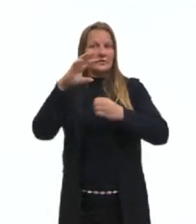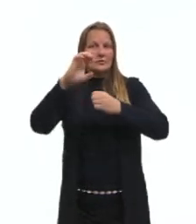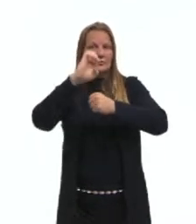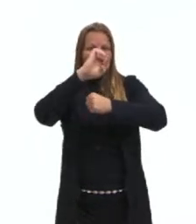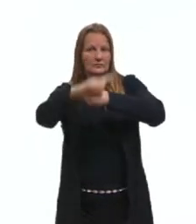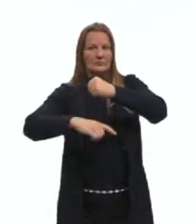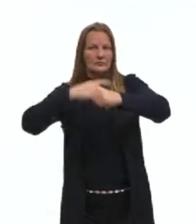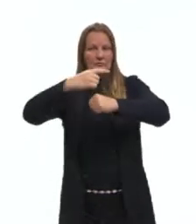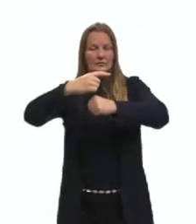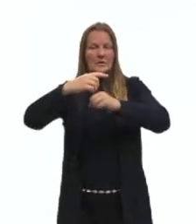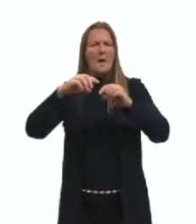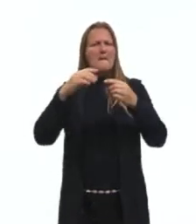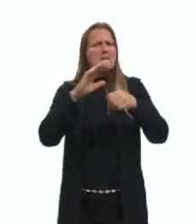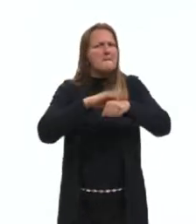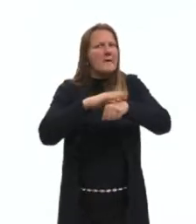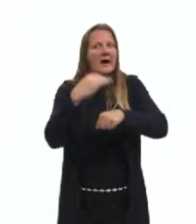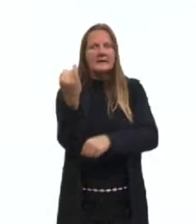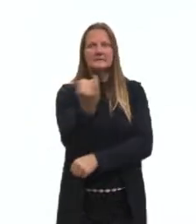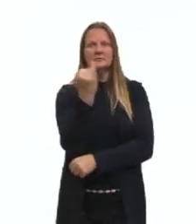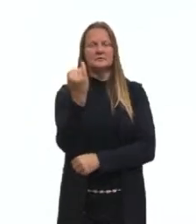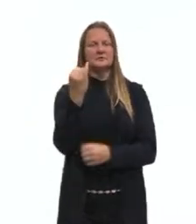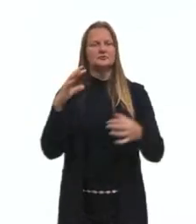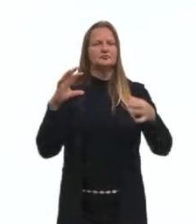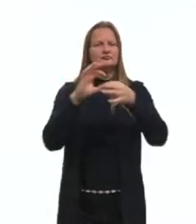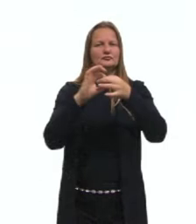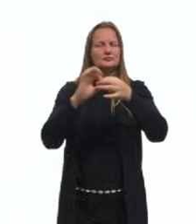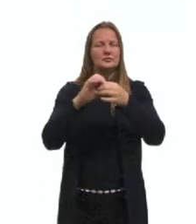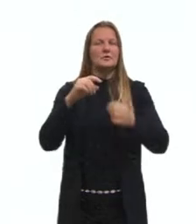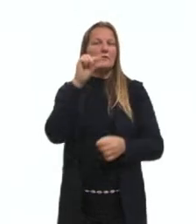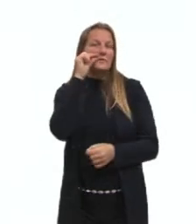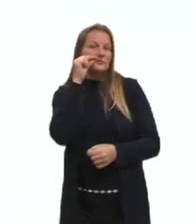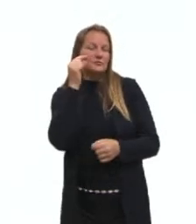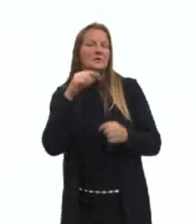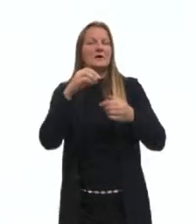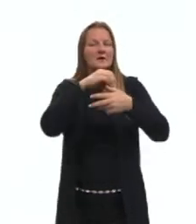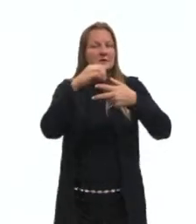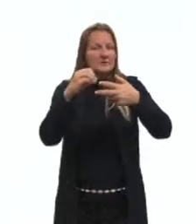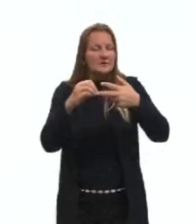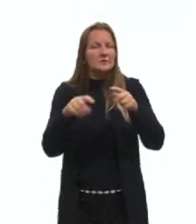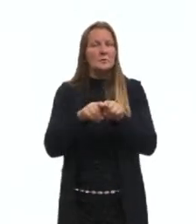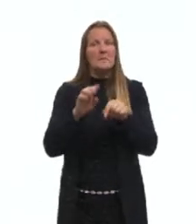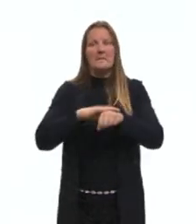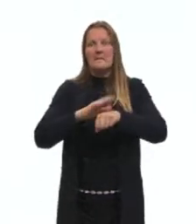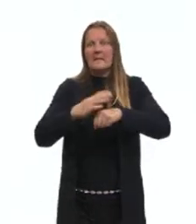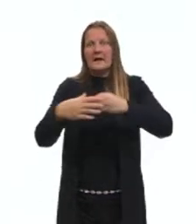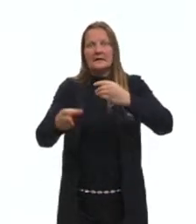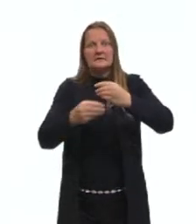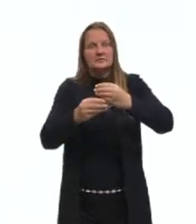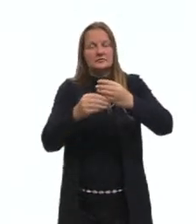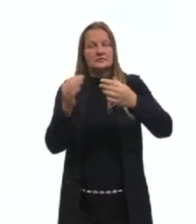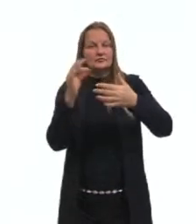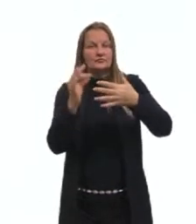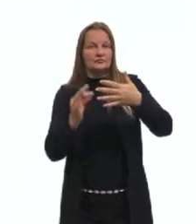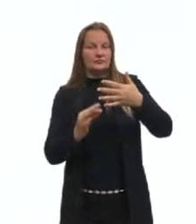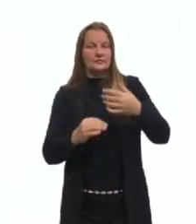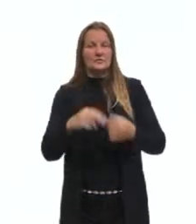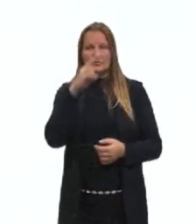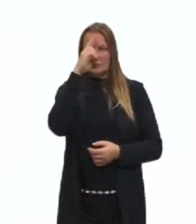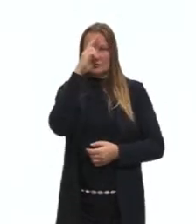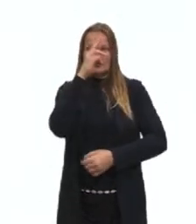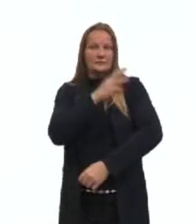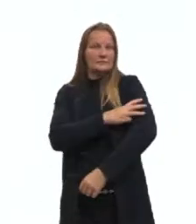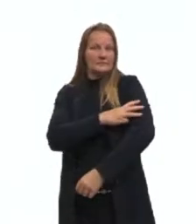principais Que acabam caindo aí nas questões de vestibular e Enem que são as que a gente acaba vendo no terceiro ano de ensino médio